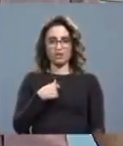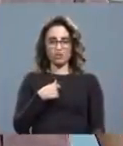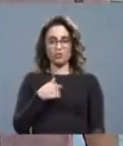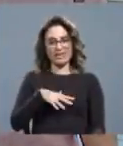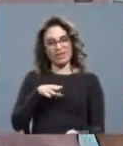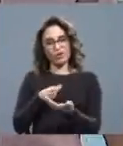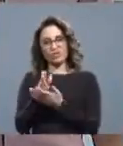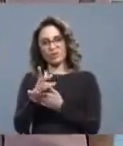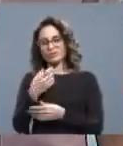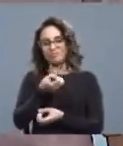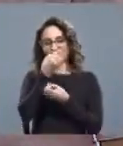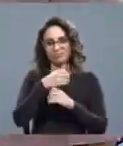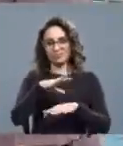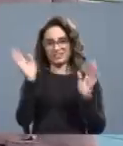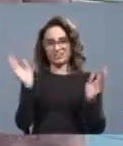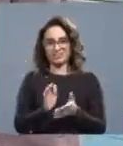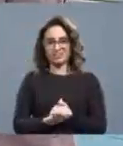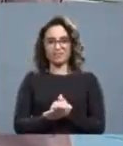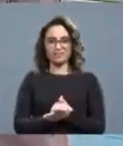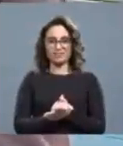Eu ia continuar, mas perdi.